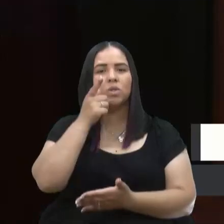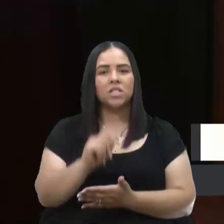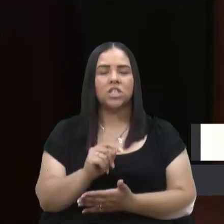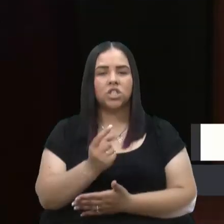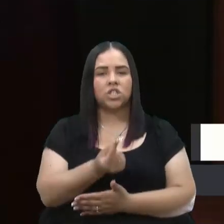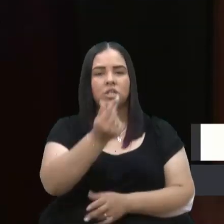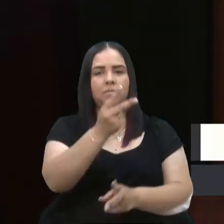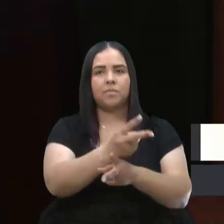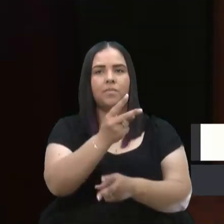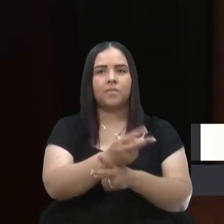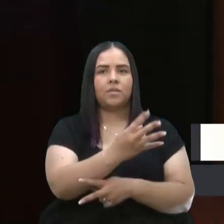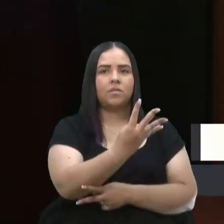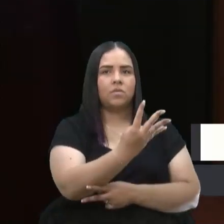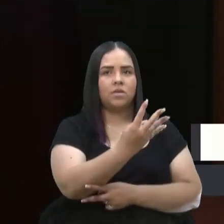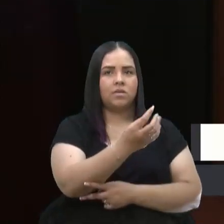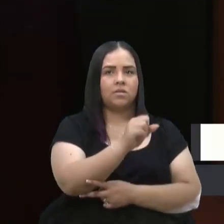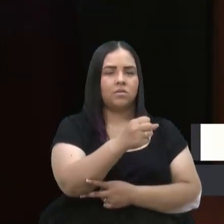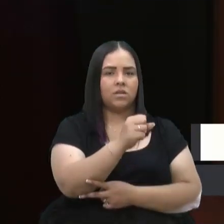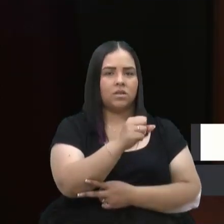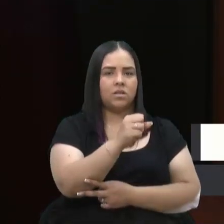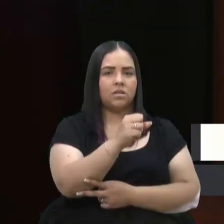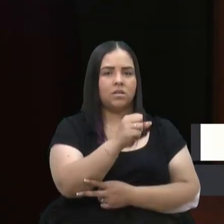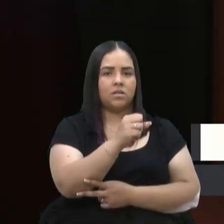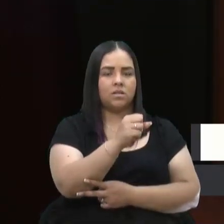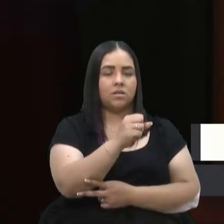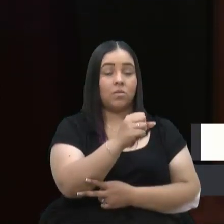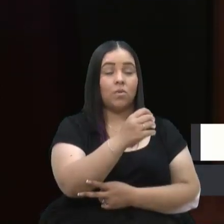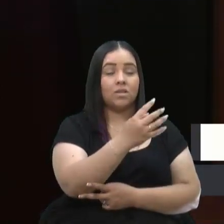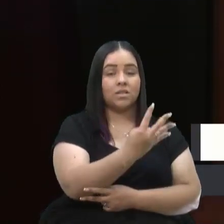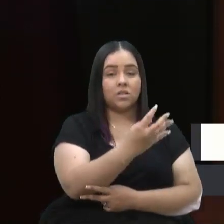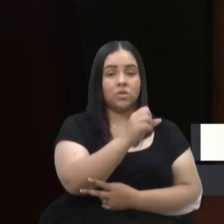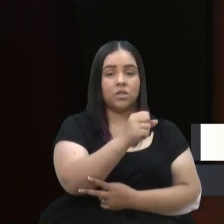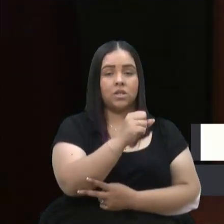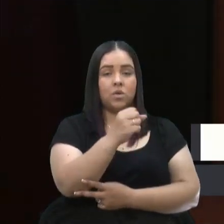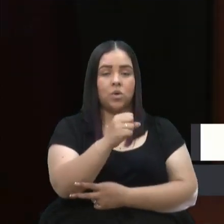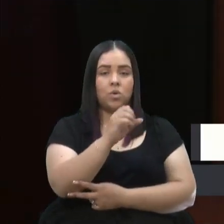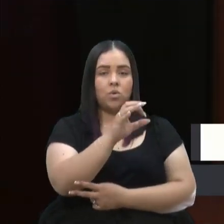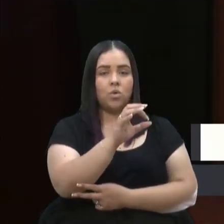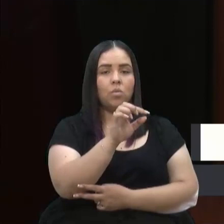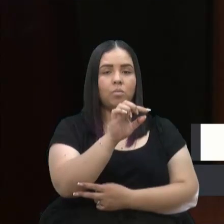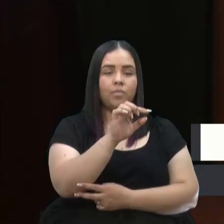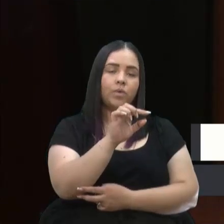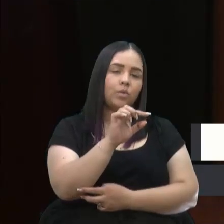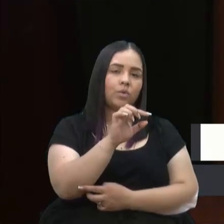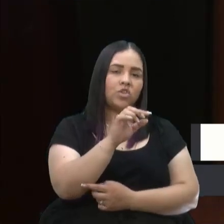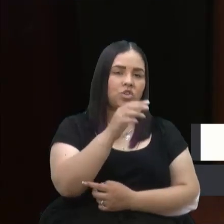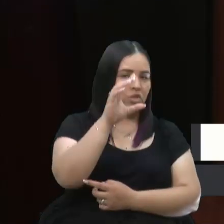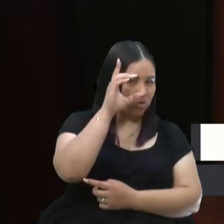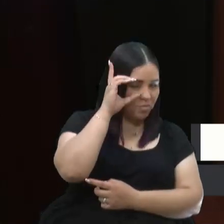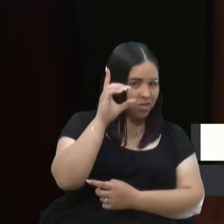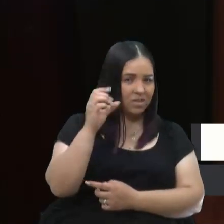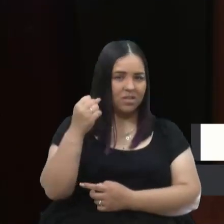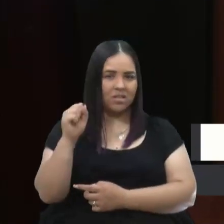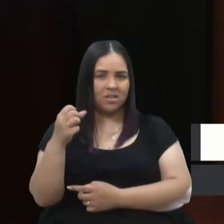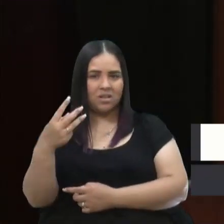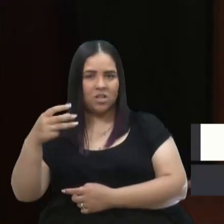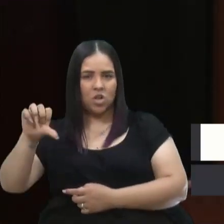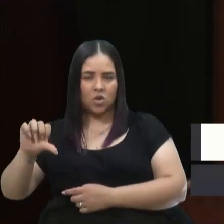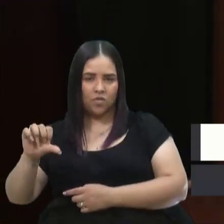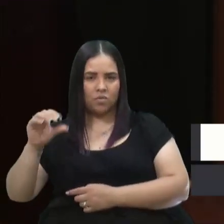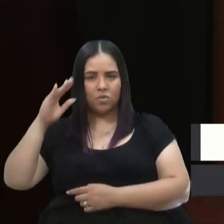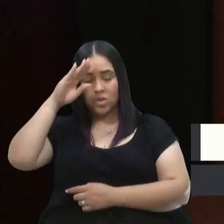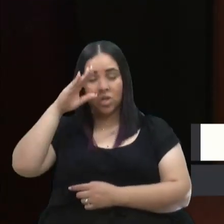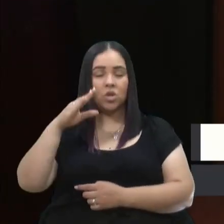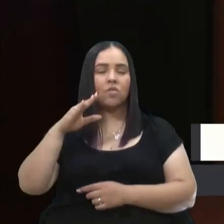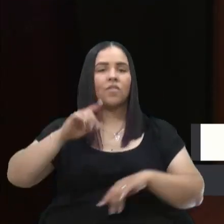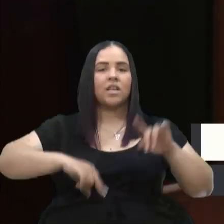emprestado. 488 pontos no governo Dilma, 239 no governo Bolsonaro. Variação da dívida bruta